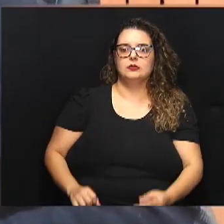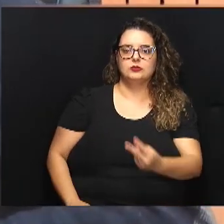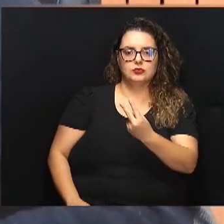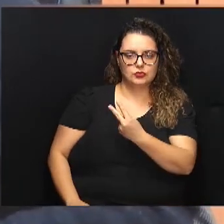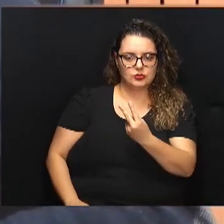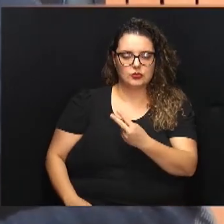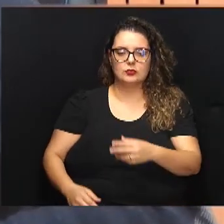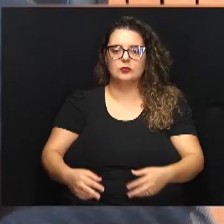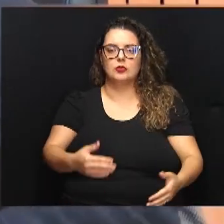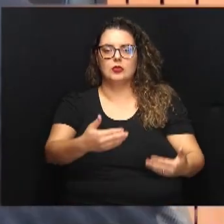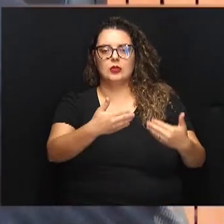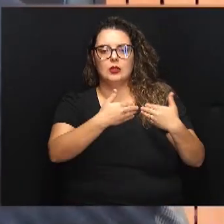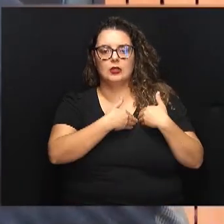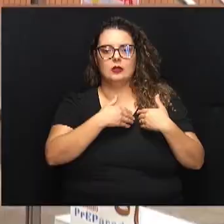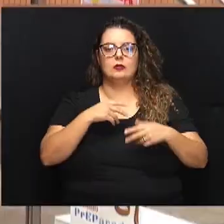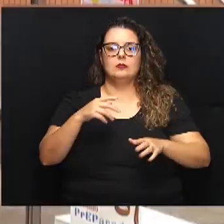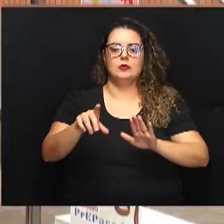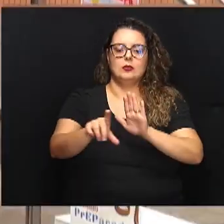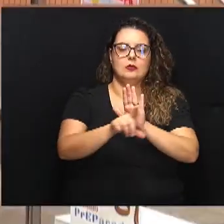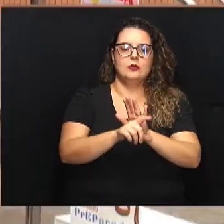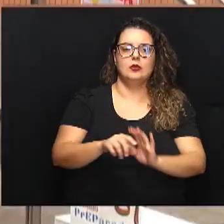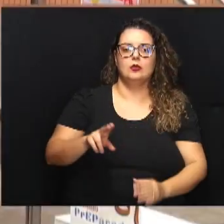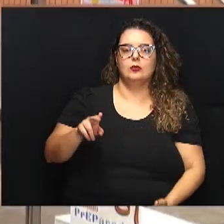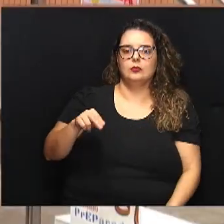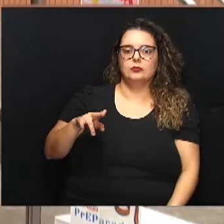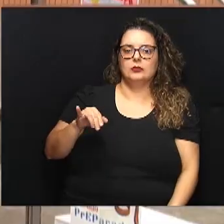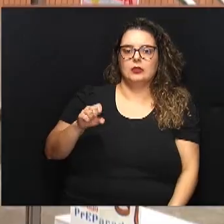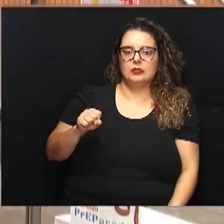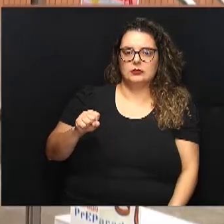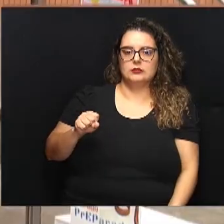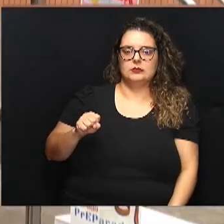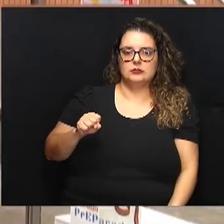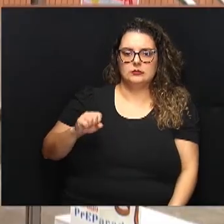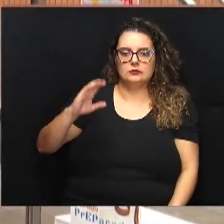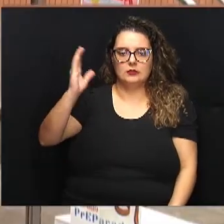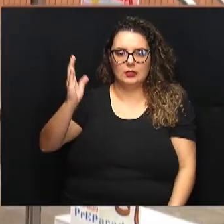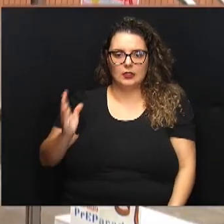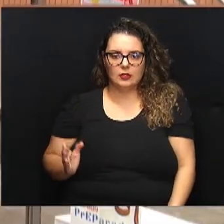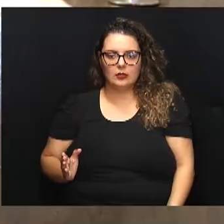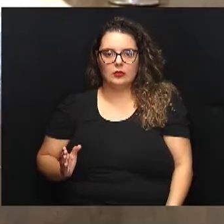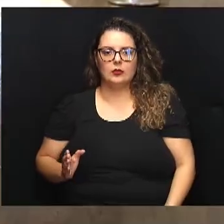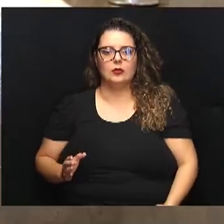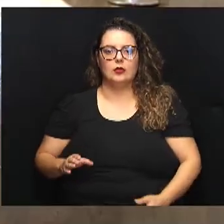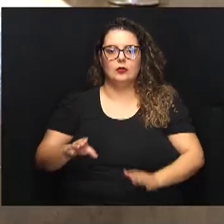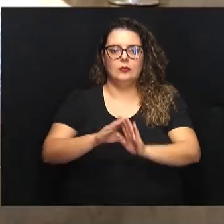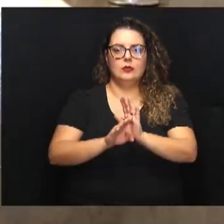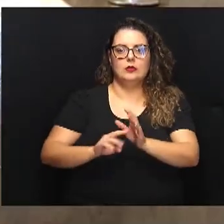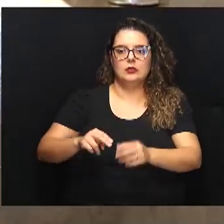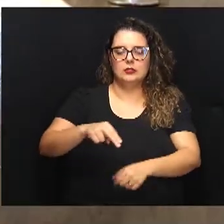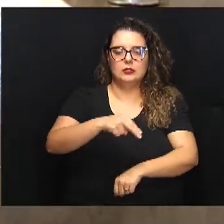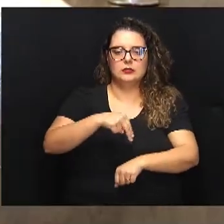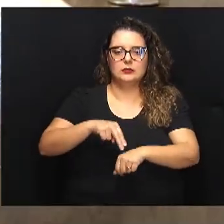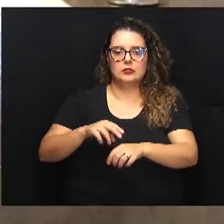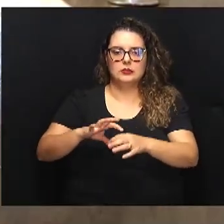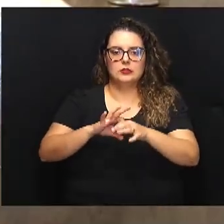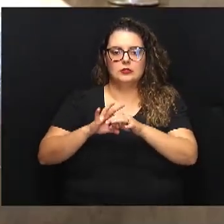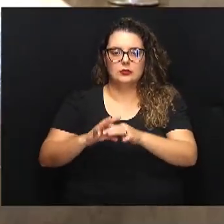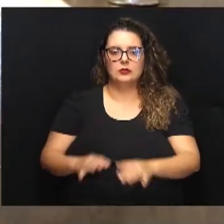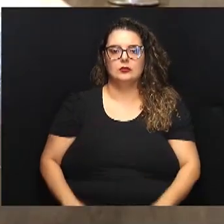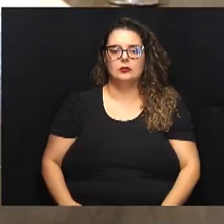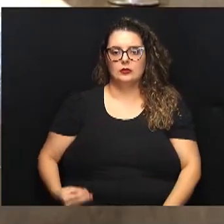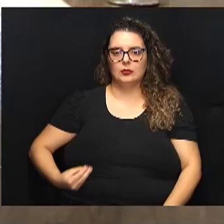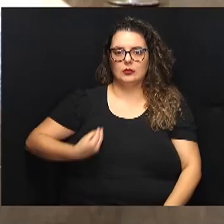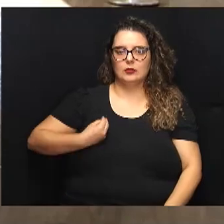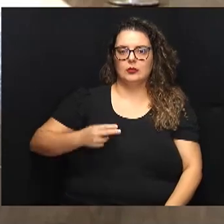por legislação em populações do UNAIDS Brasil, Programa Conjunto das Nações Unidas. A gente teve também a presença do membro